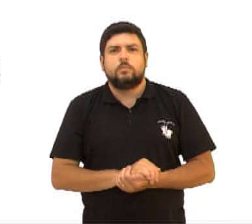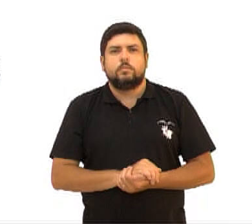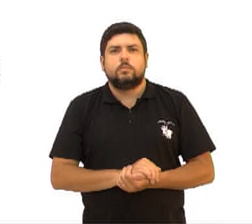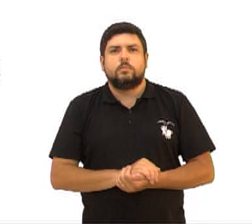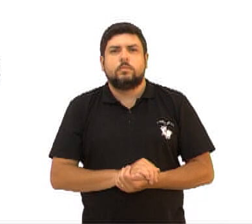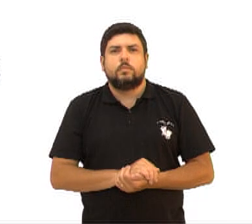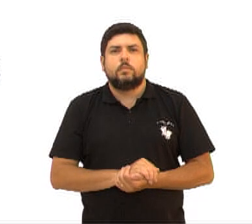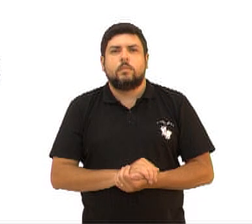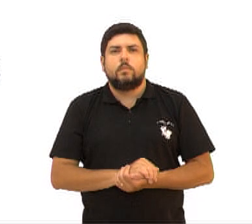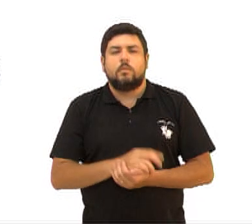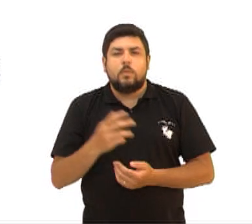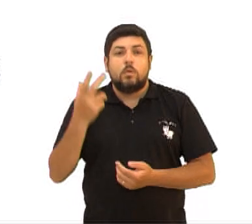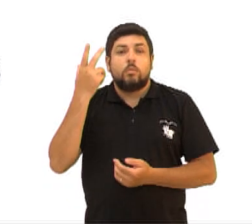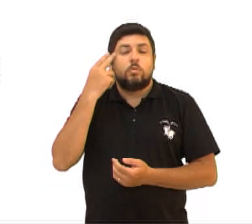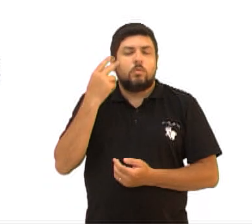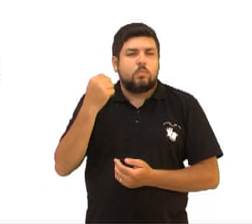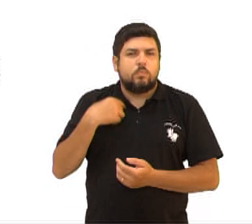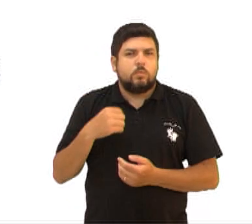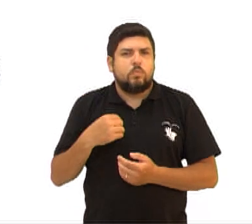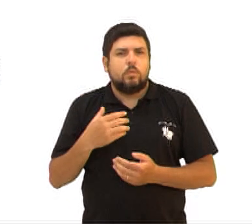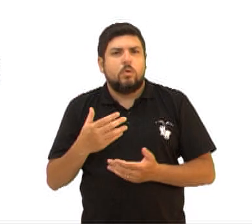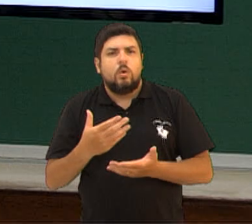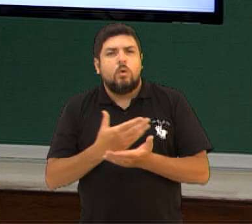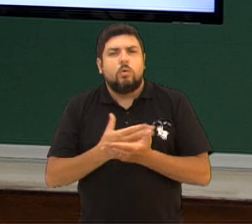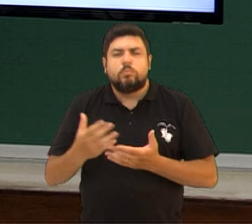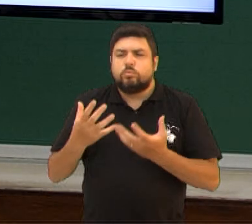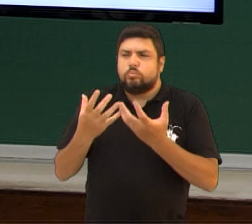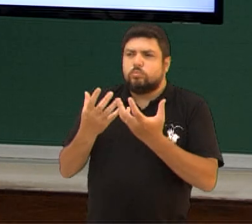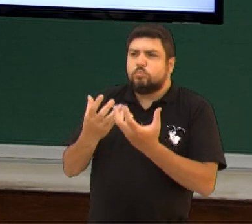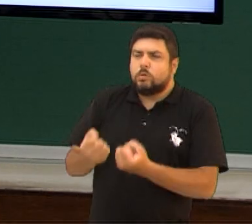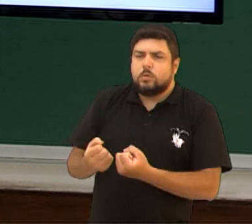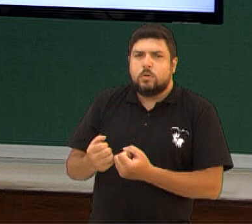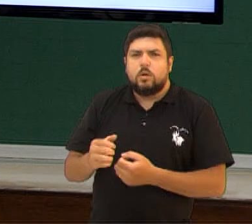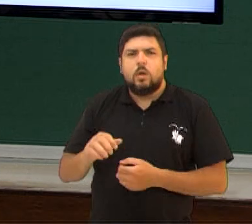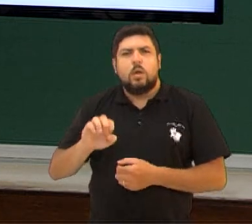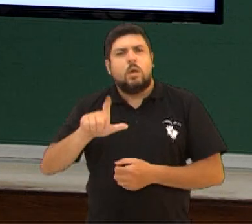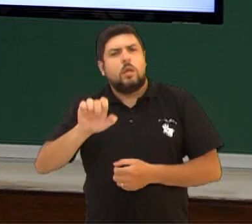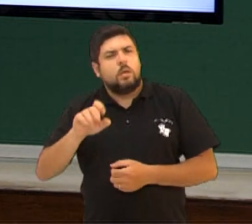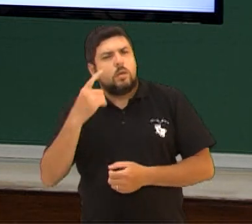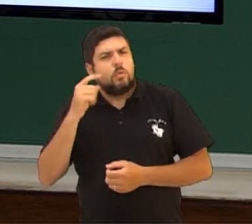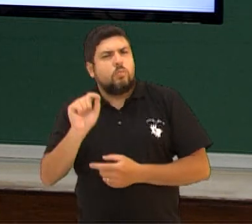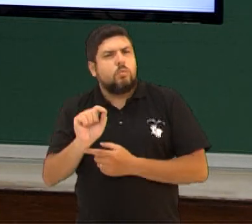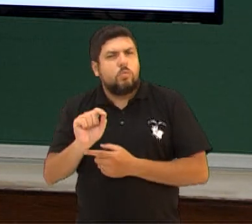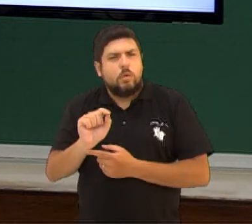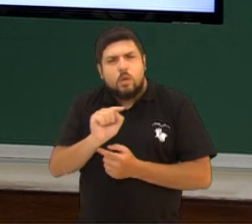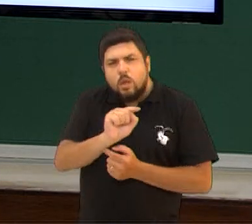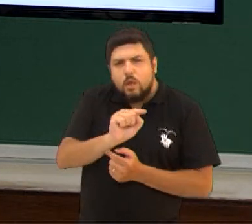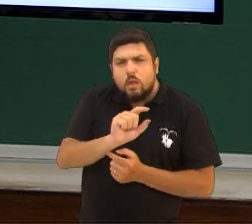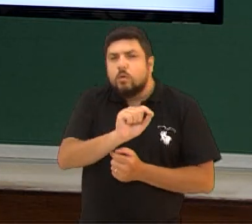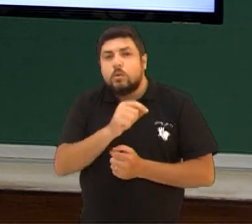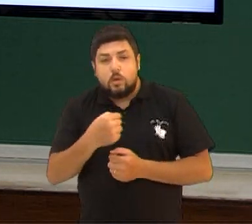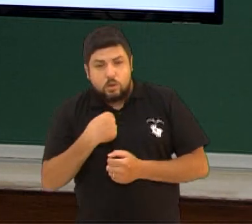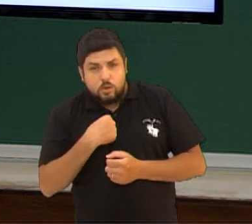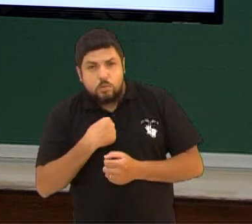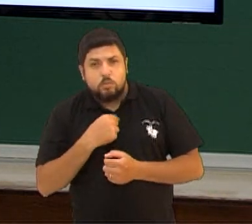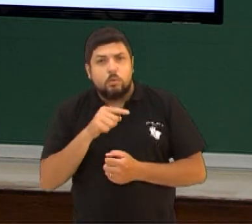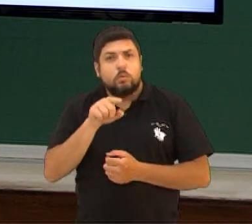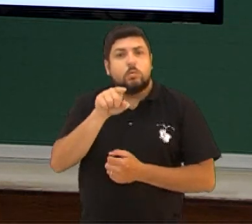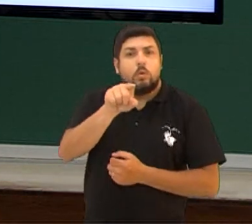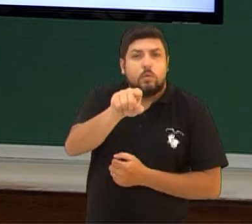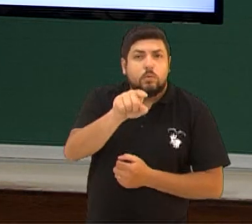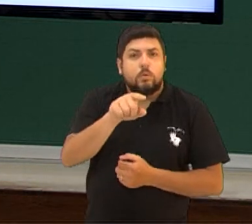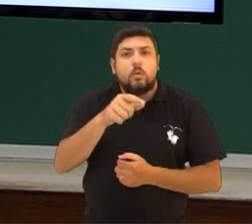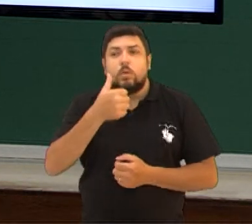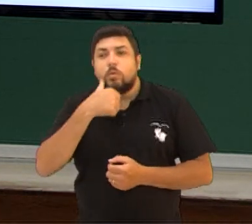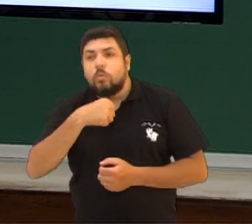Geralmente, ele acaba se conformando a esses padrões. Quem que é ele? Nós, eu, vocês estão nos assistindo, seus pais, seus avós, o